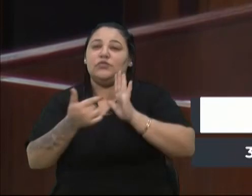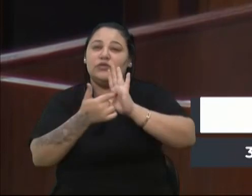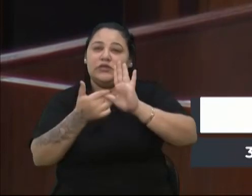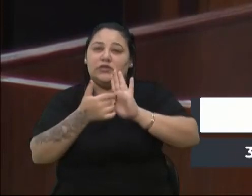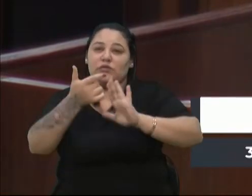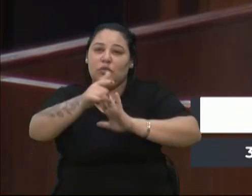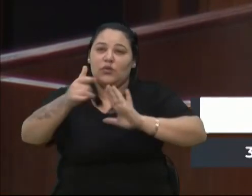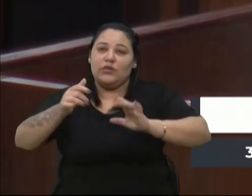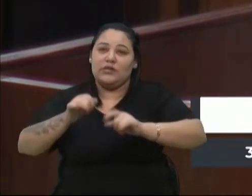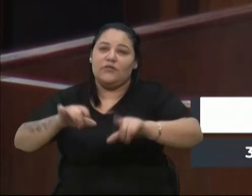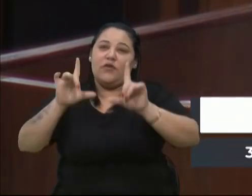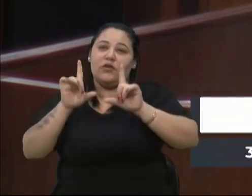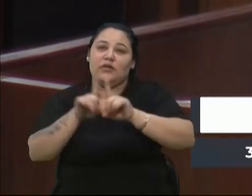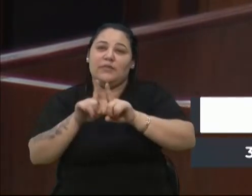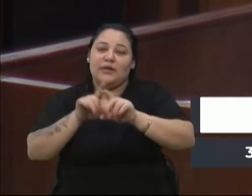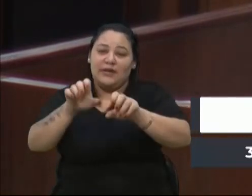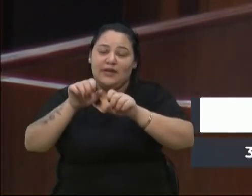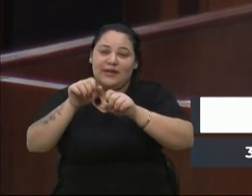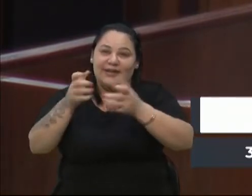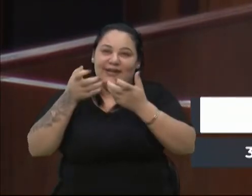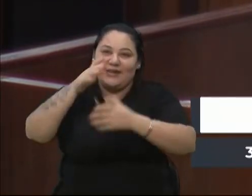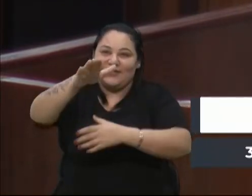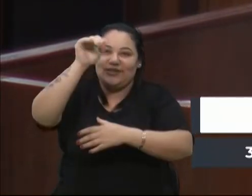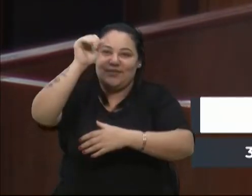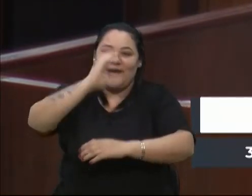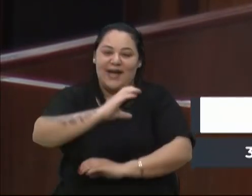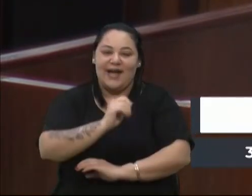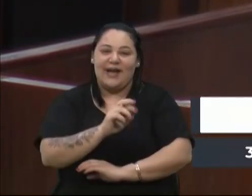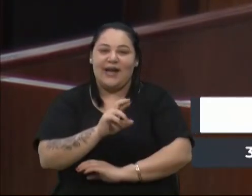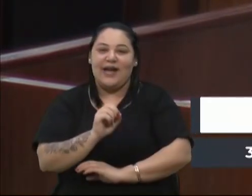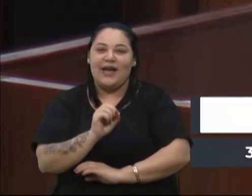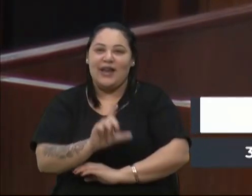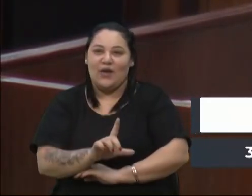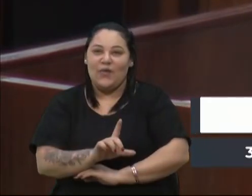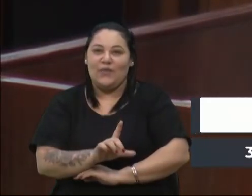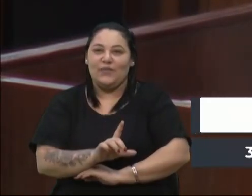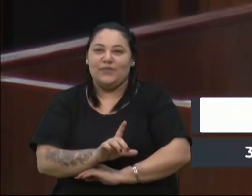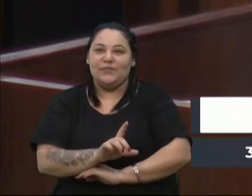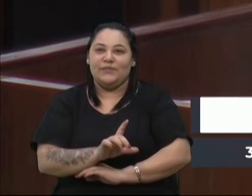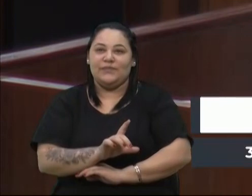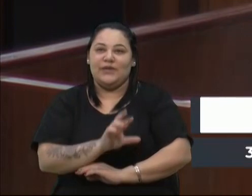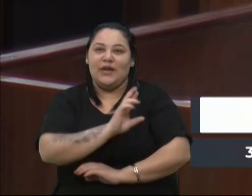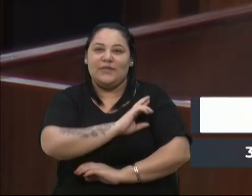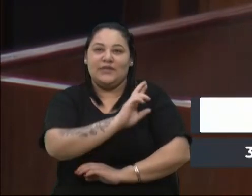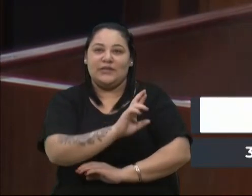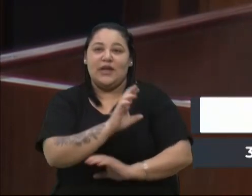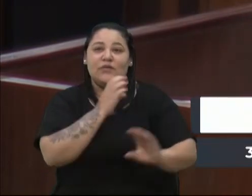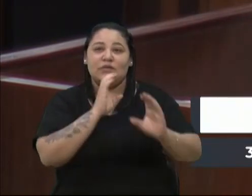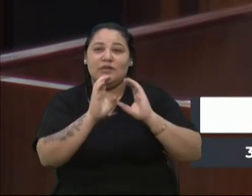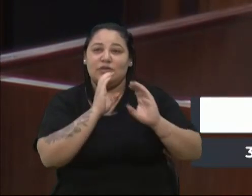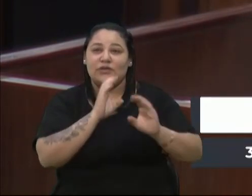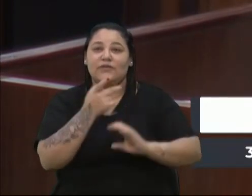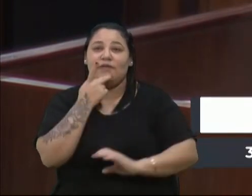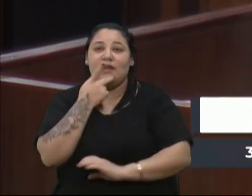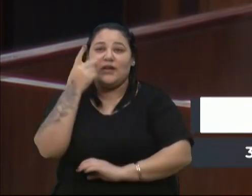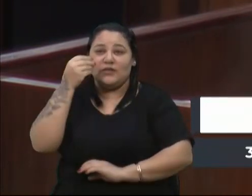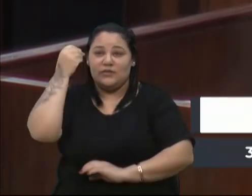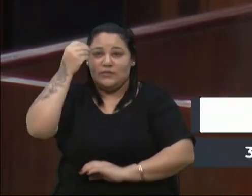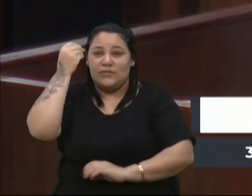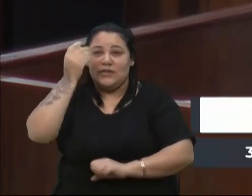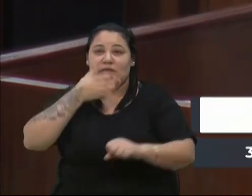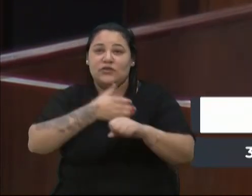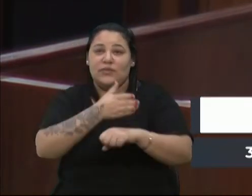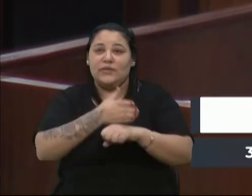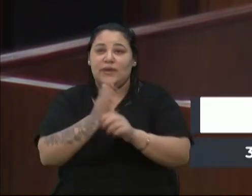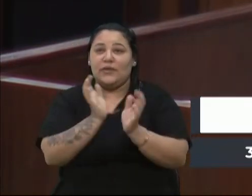imagens, eu quero chamar a Carol Nunes para representar o atual elenco de cantores, falando um pouquinho sobre a experiência de ser integrante desse grupo,